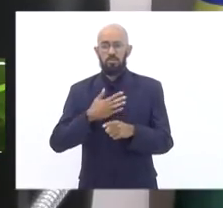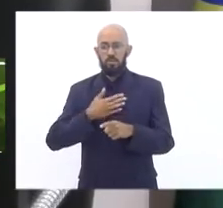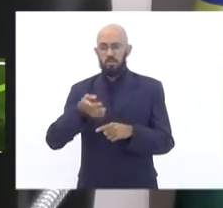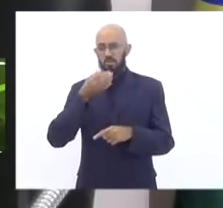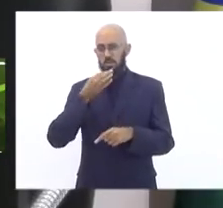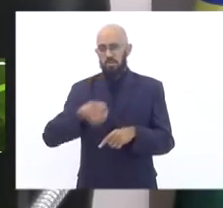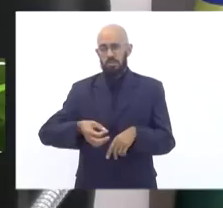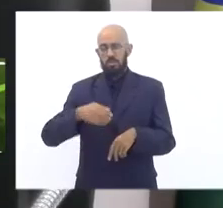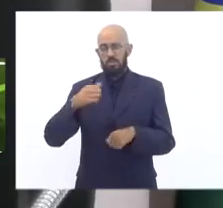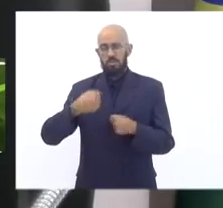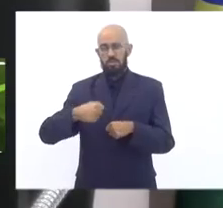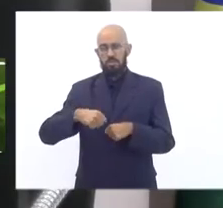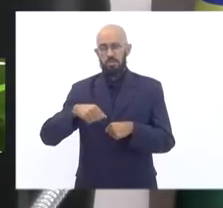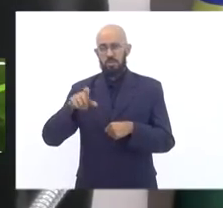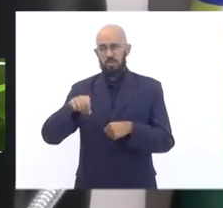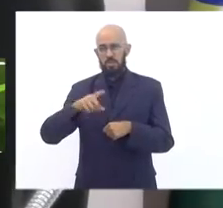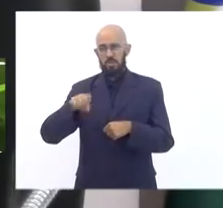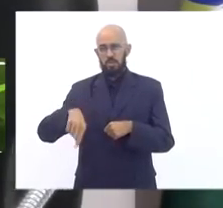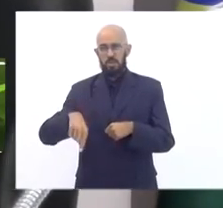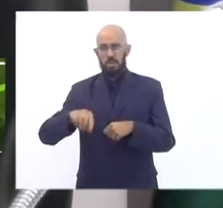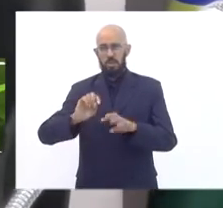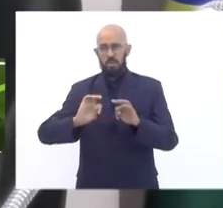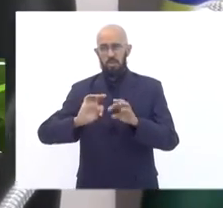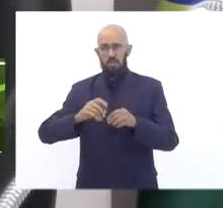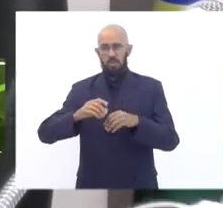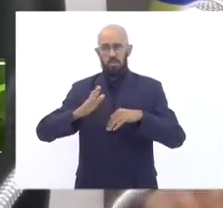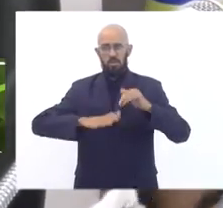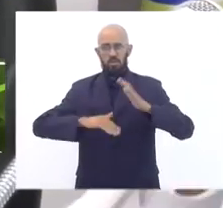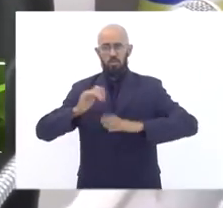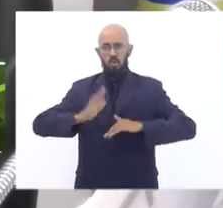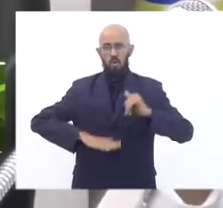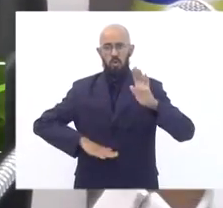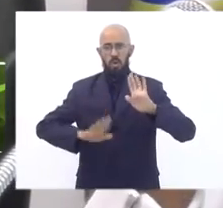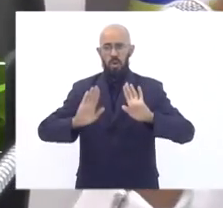que cancelar todo e qualquer